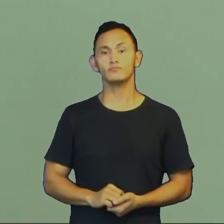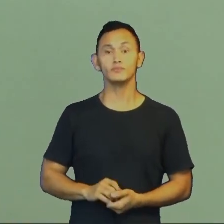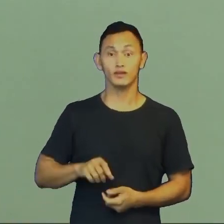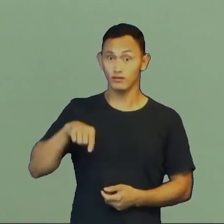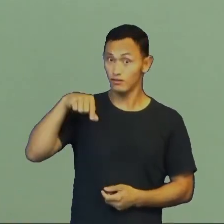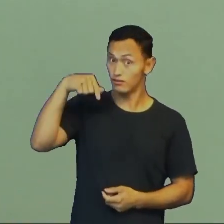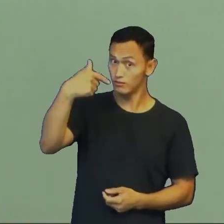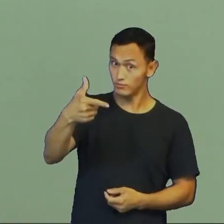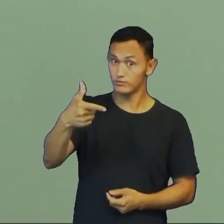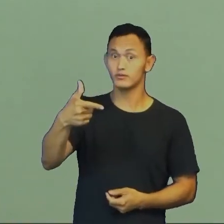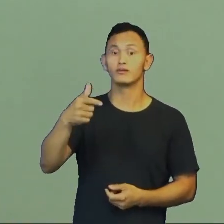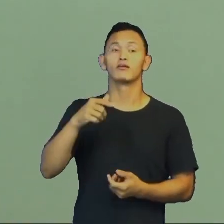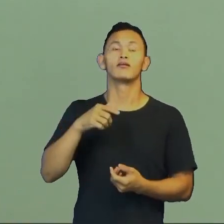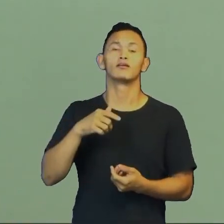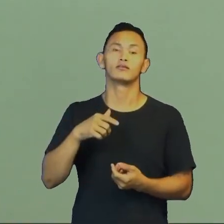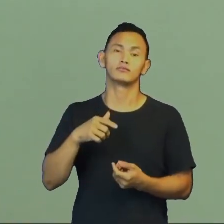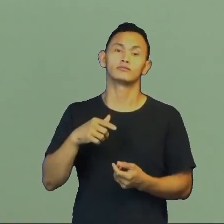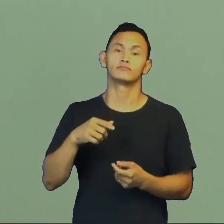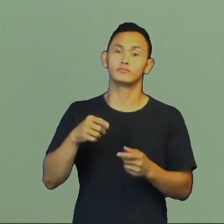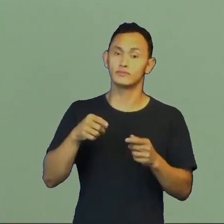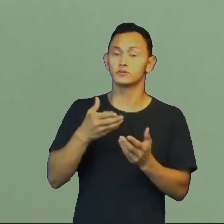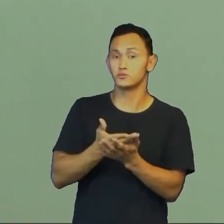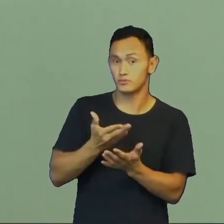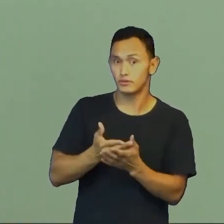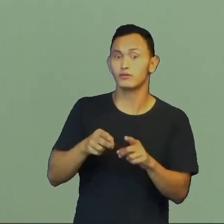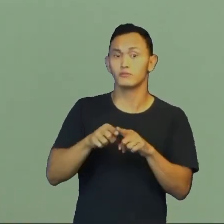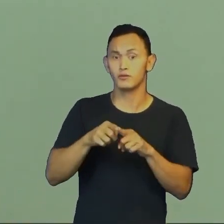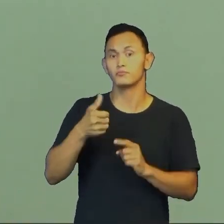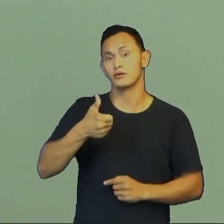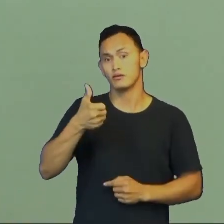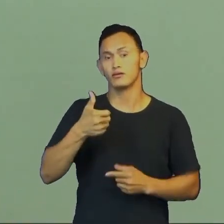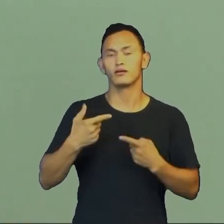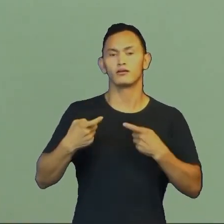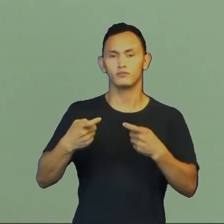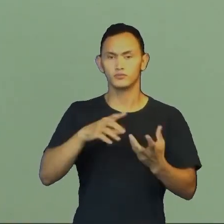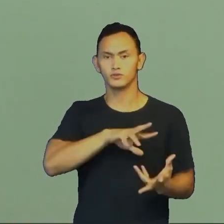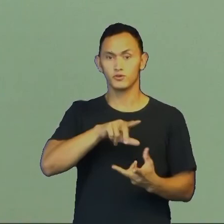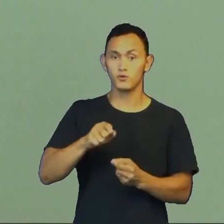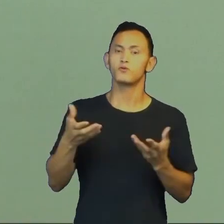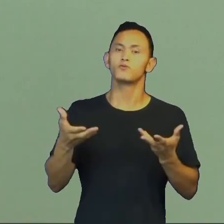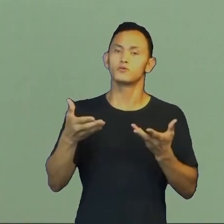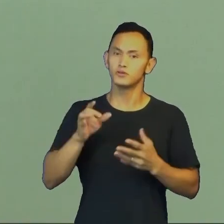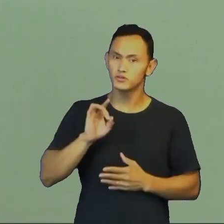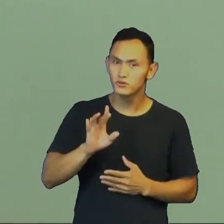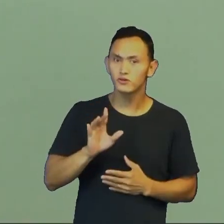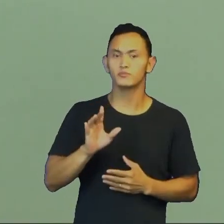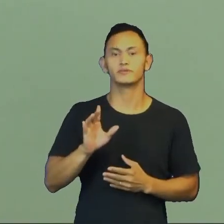Posteriormente, a gente vai estudar, né, a Primeira Guerra Mundial. Por hoje é só. Para ter acesso